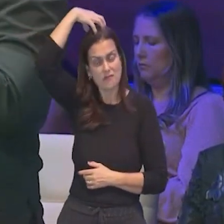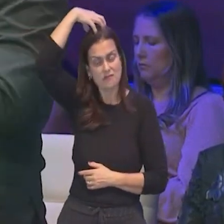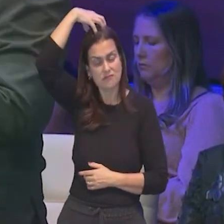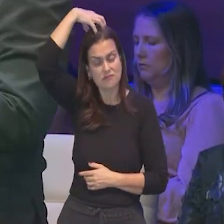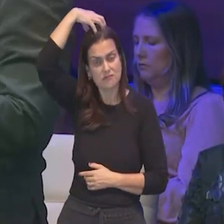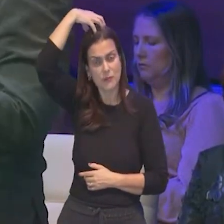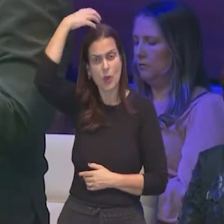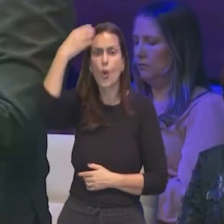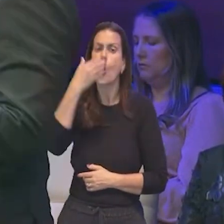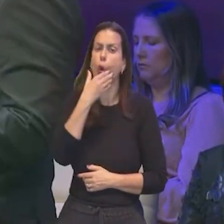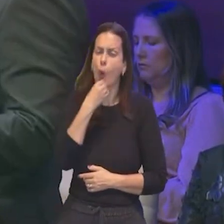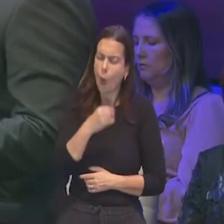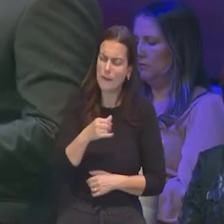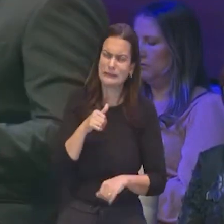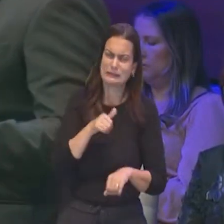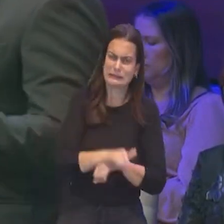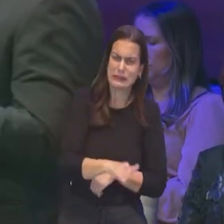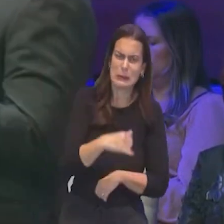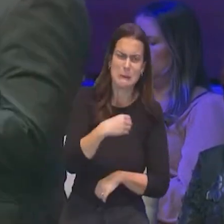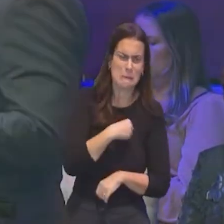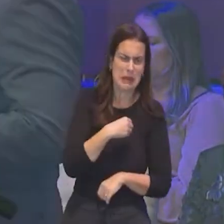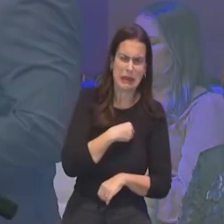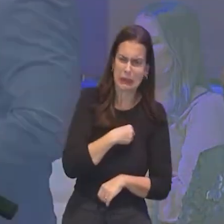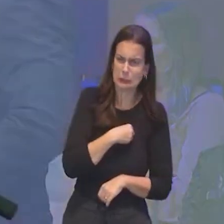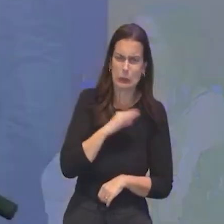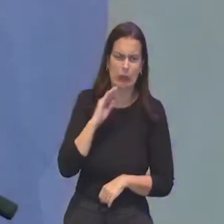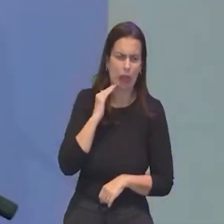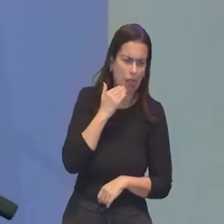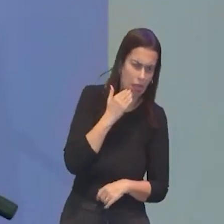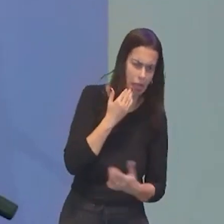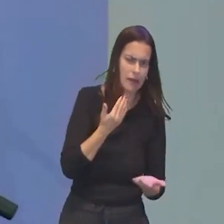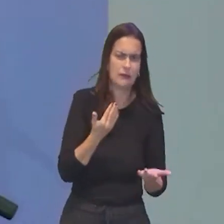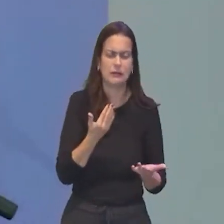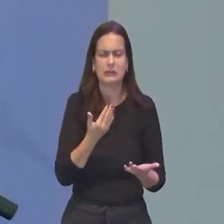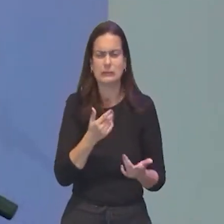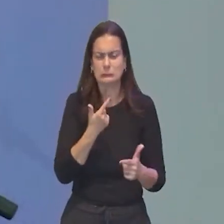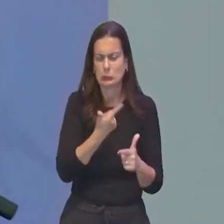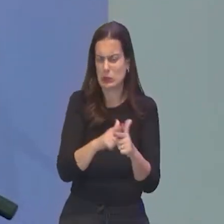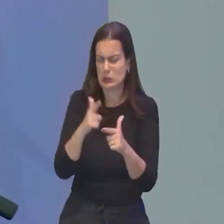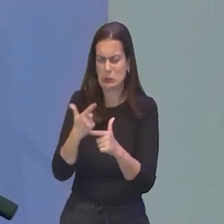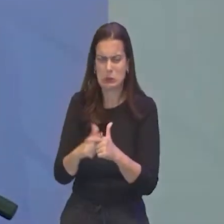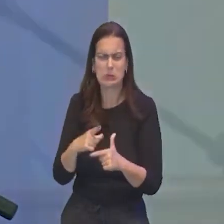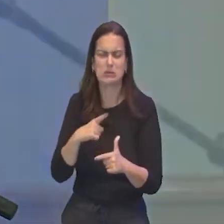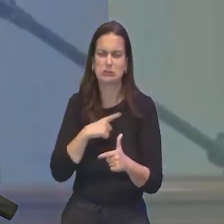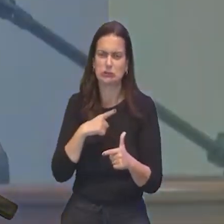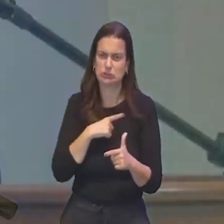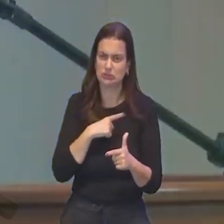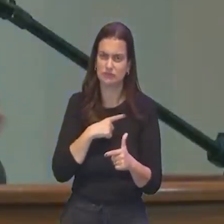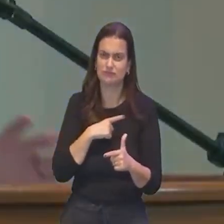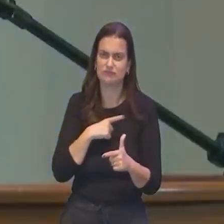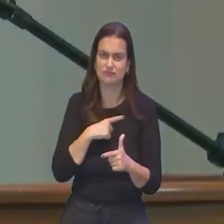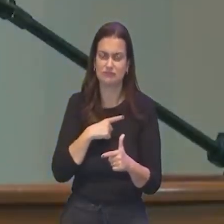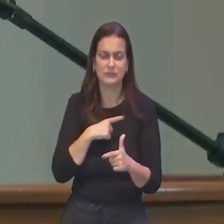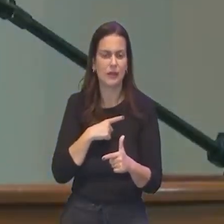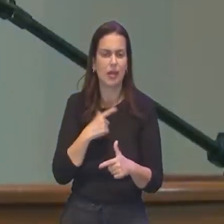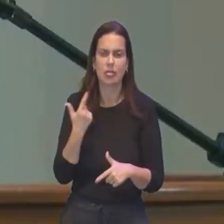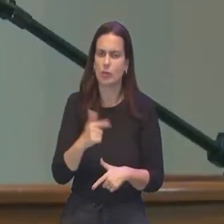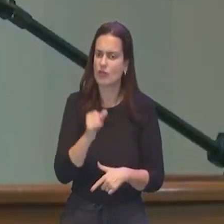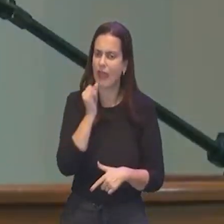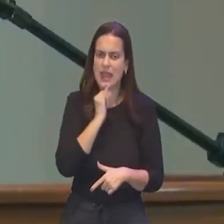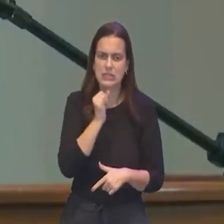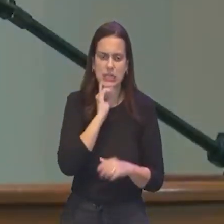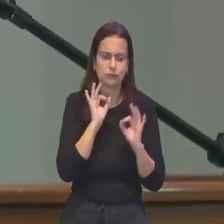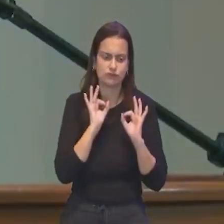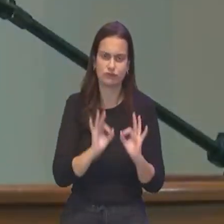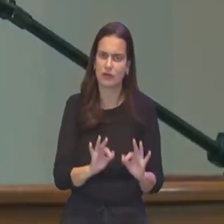homem falho, pecador, cheio de defeitos, cheio de problemas, um homem que não foi um exemplo para